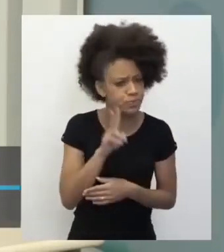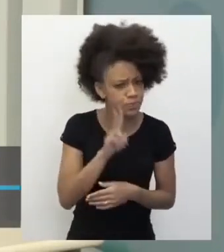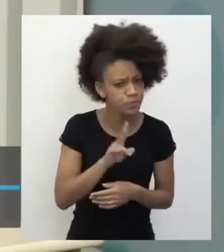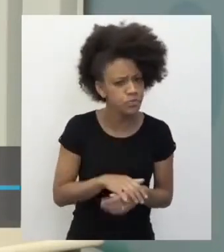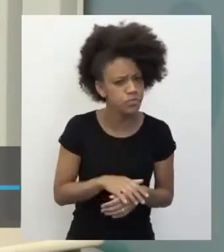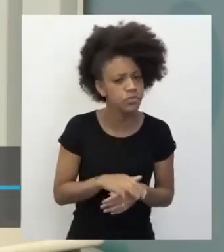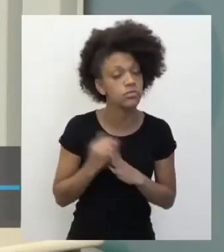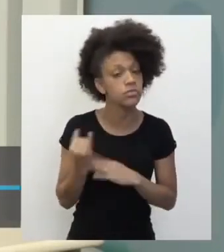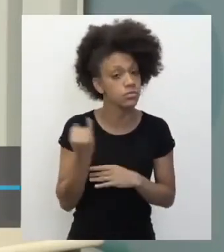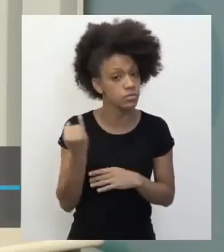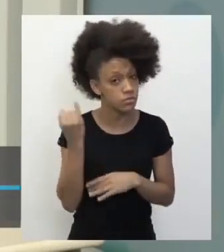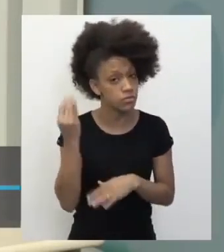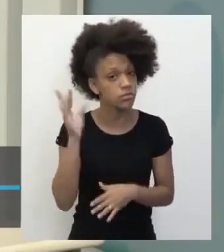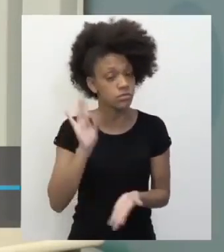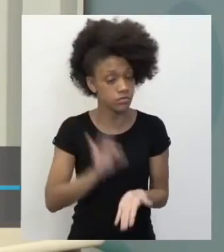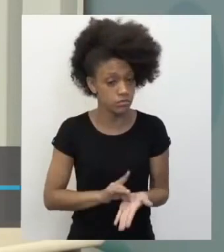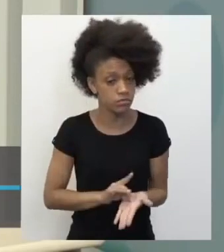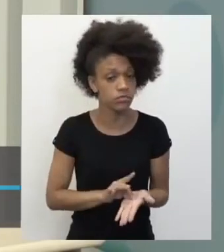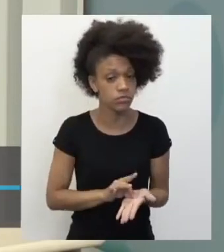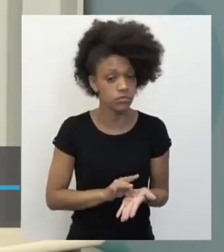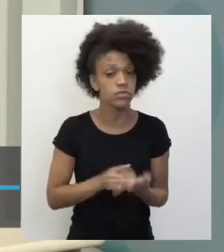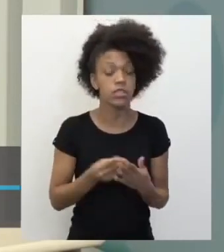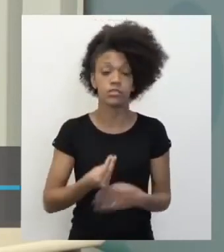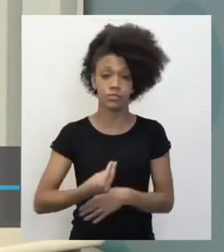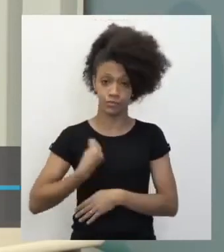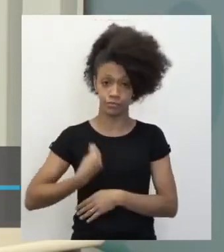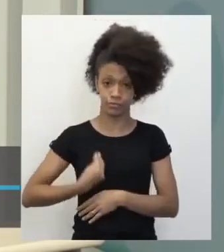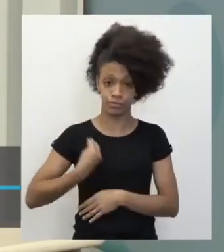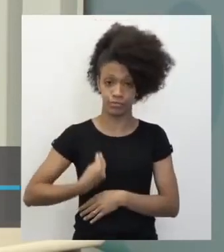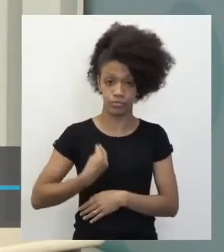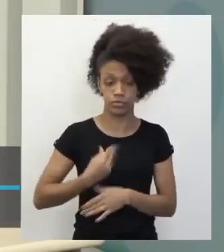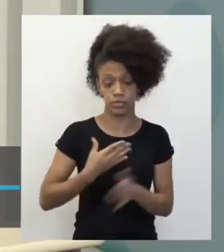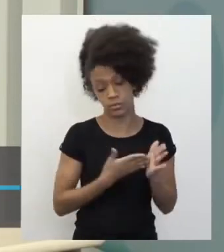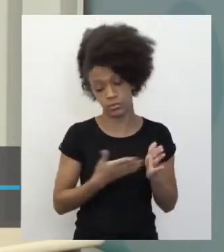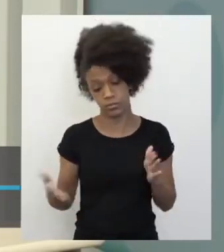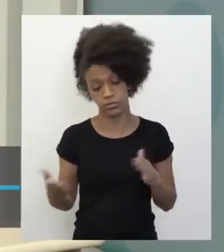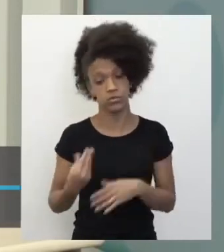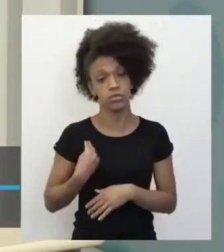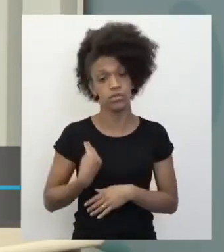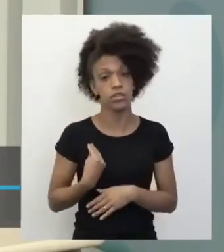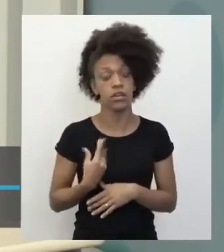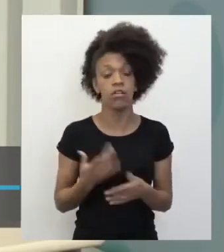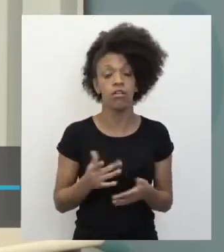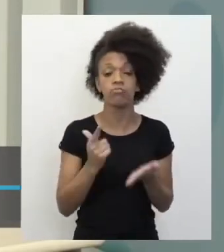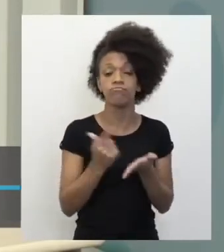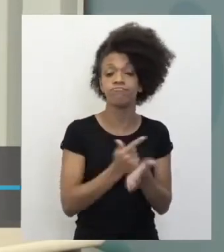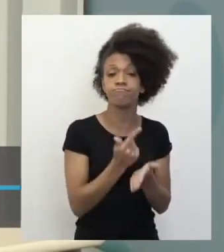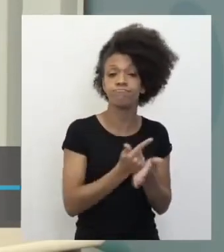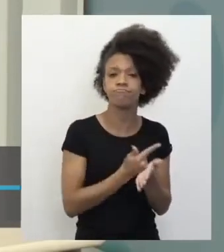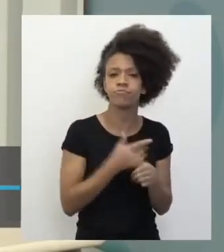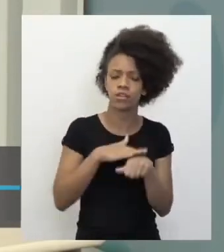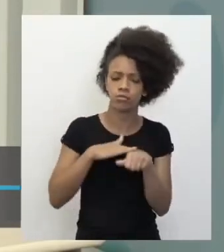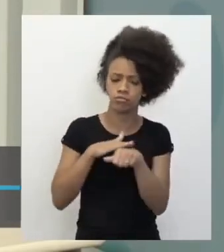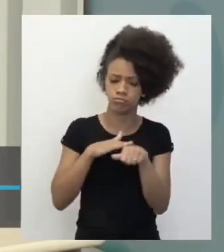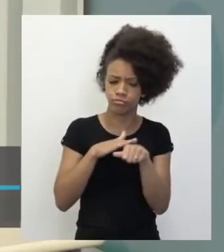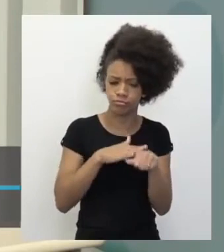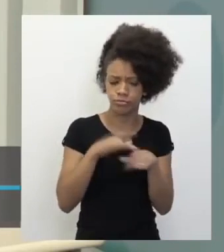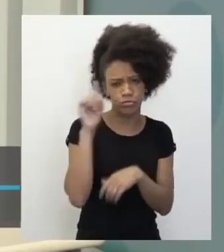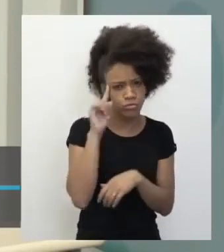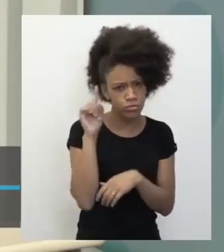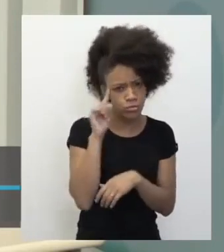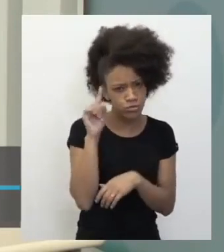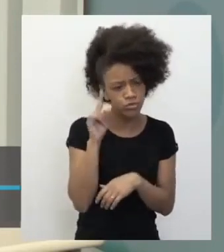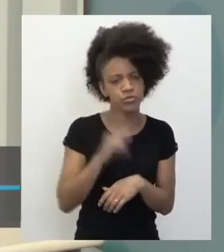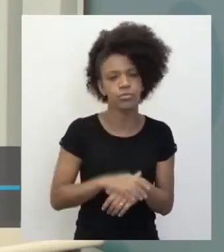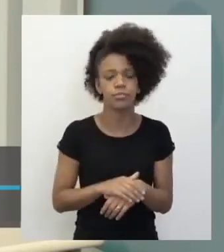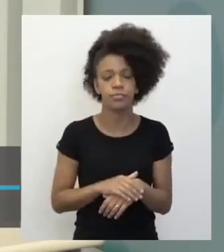é importante de fato, que vive no nosso cotidiano, é aquela literatura que conversa com o cotidiano, conversa com o nosso dia